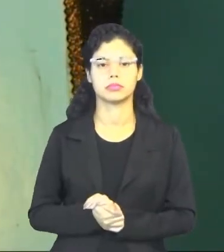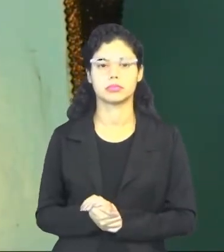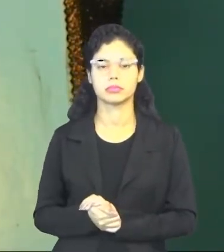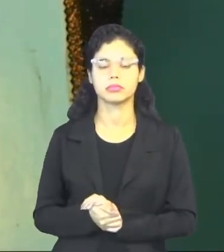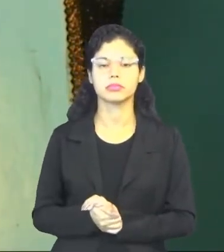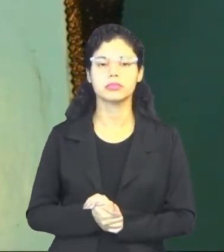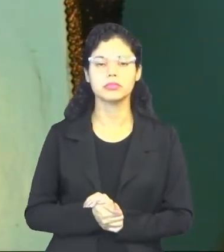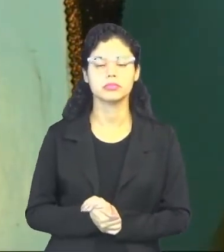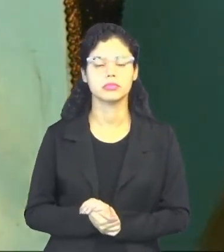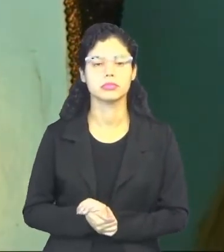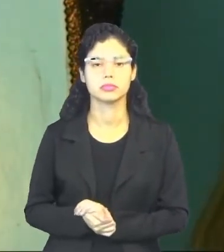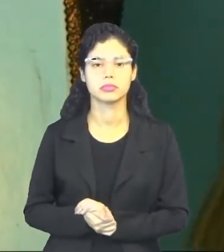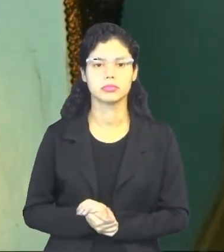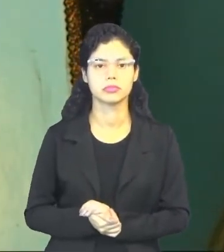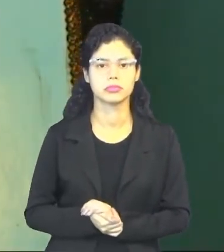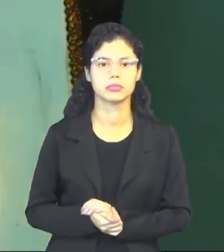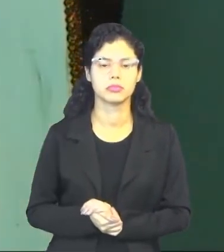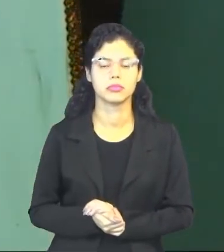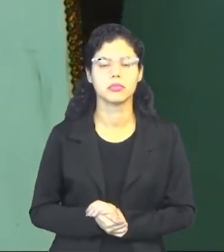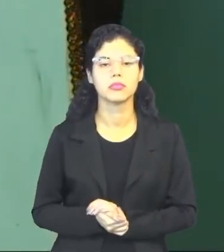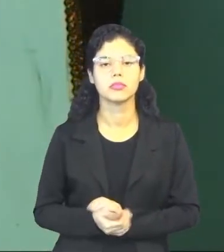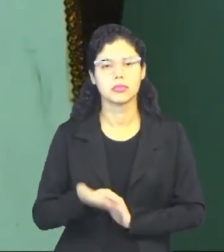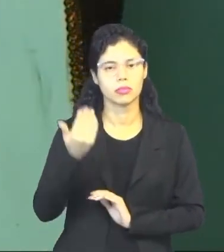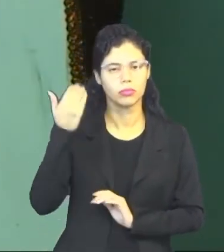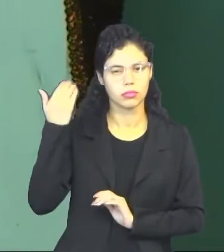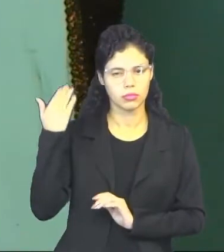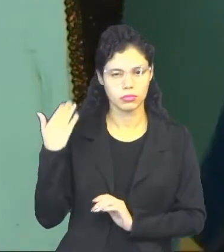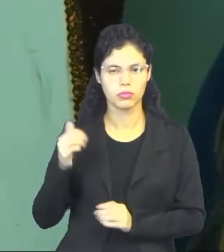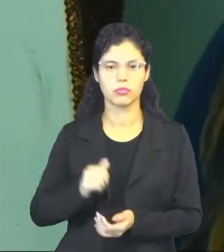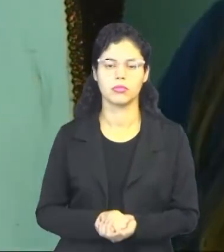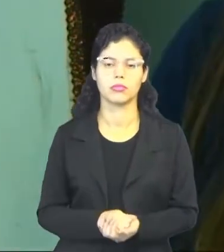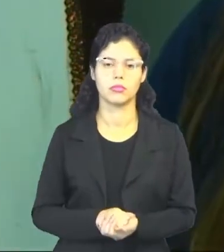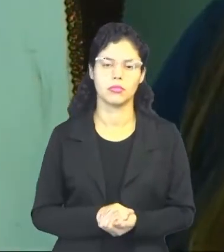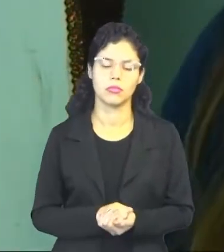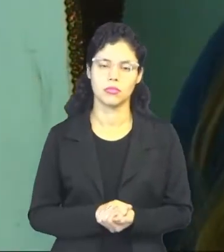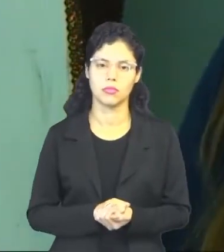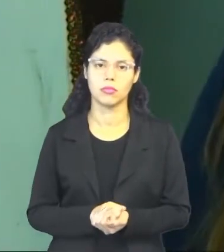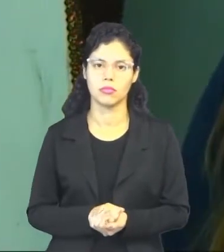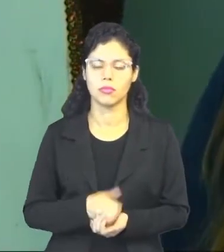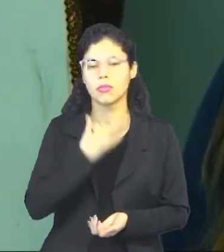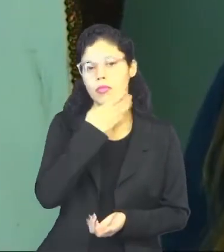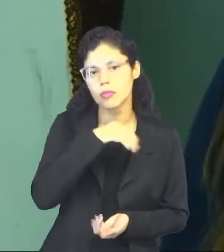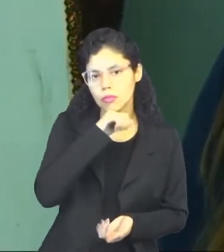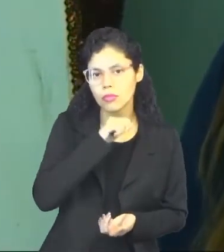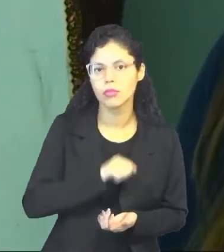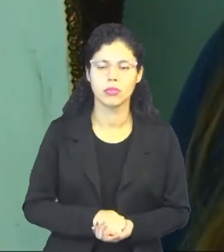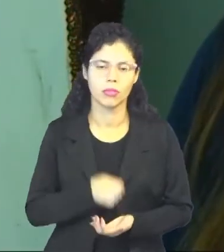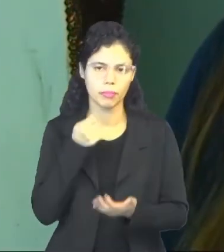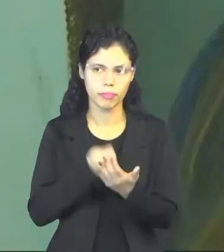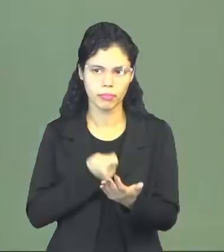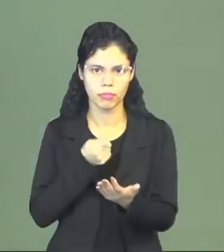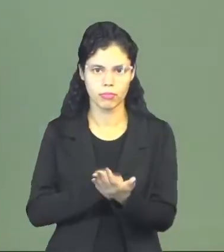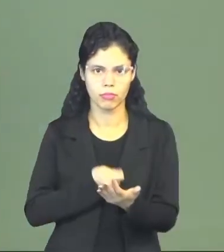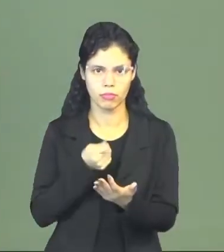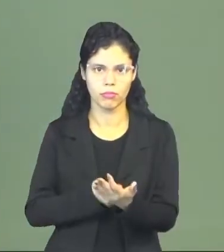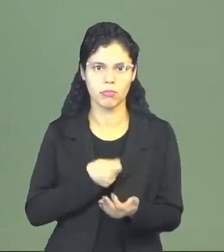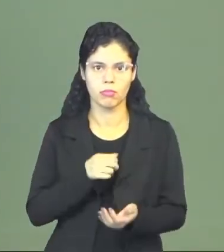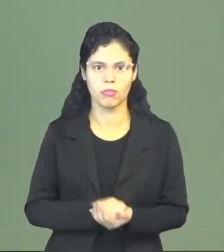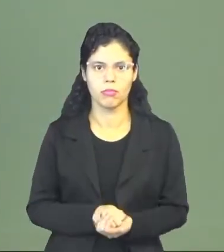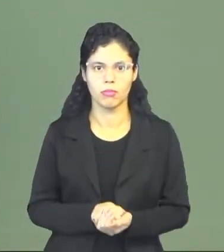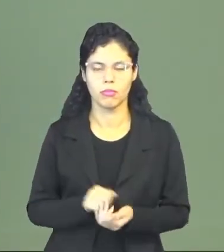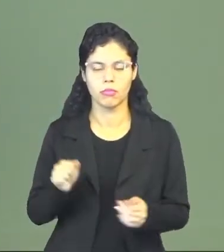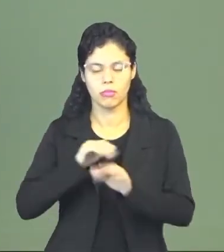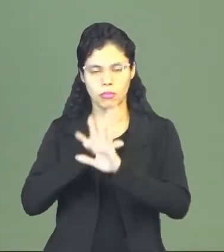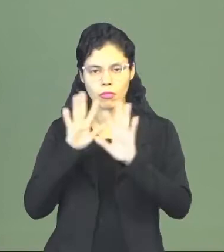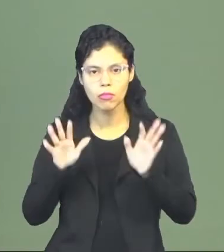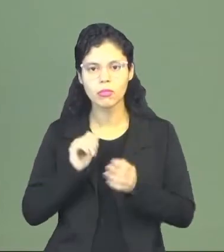época lá de 1900 e bolinha, um tempo atrás. É uma época que os pais eram mais rígidos e, é claro,